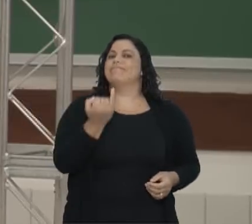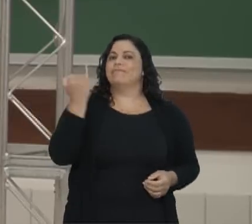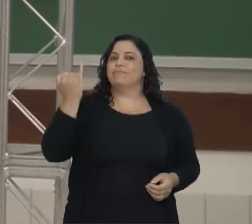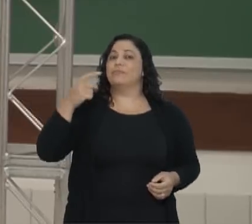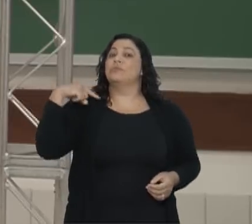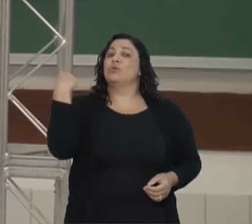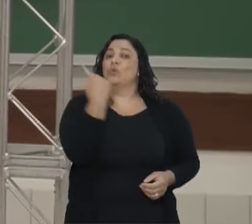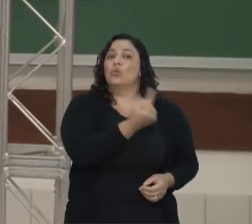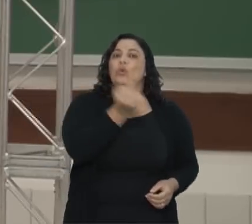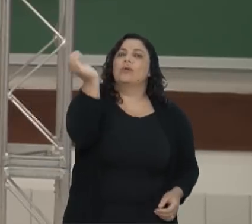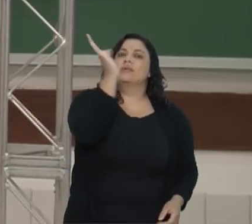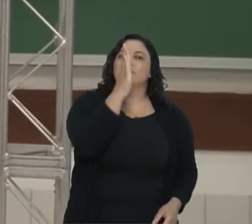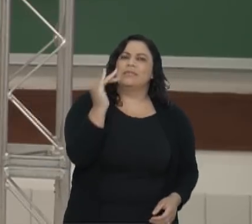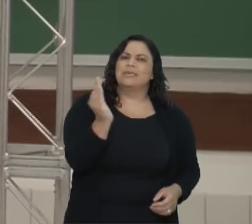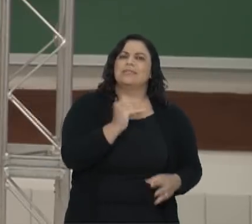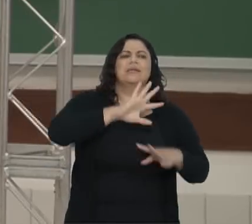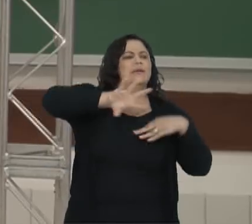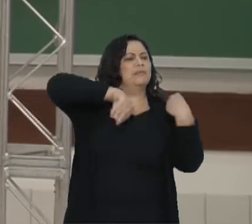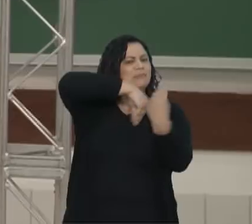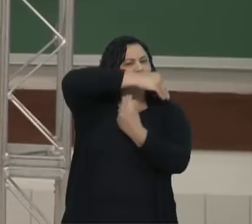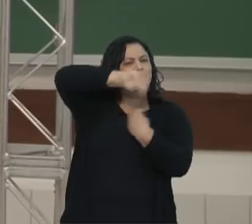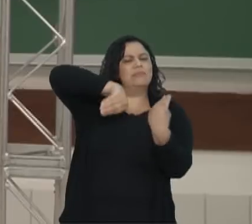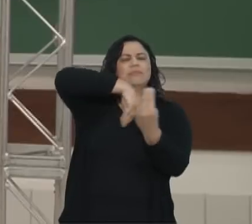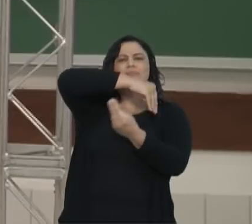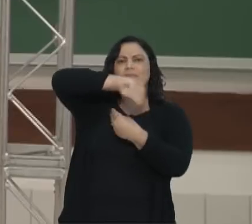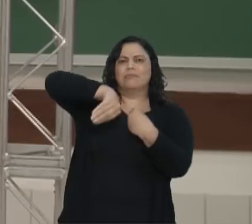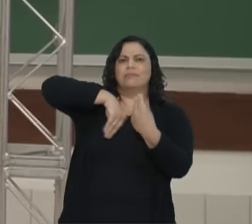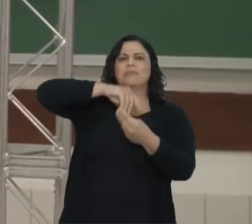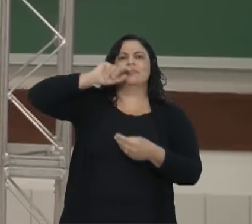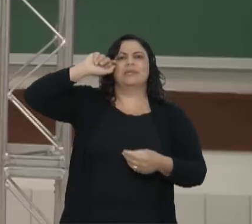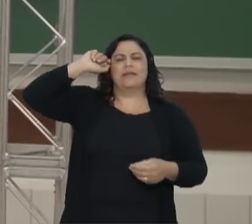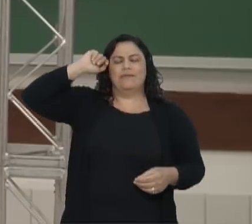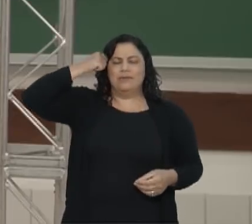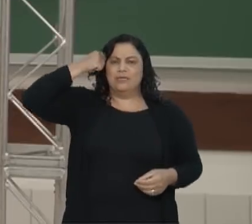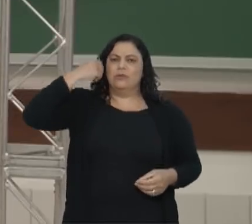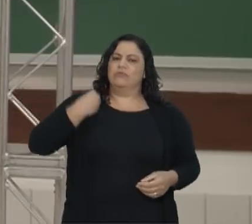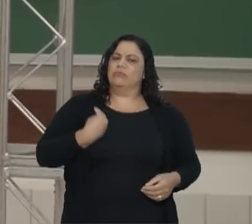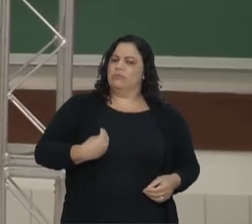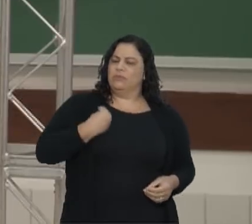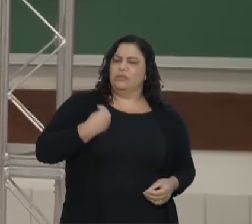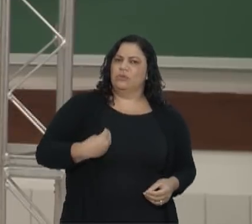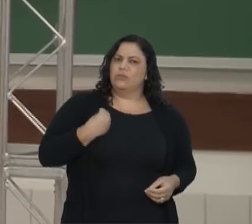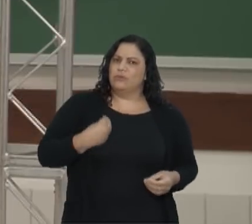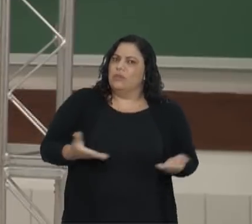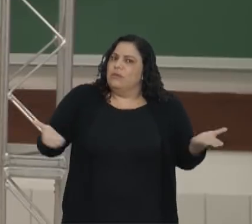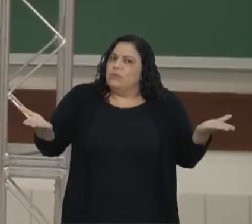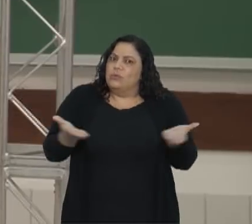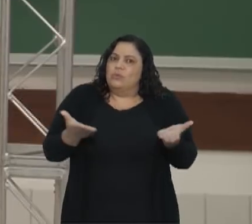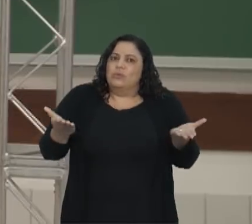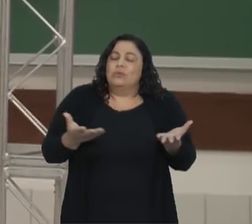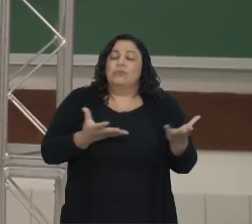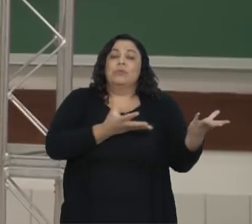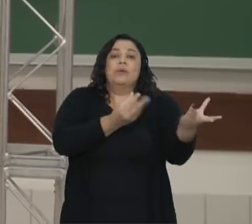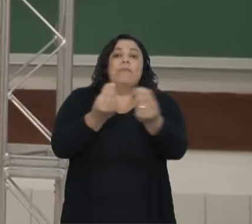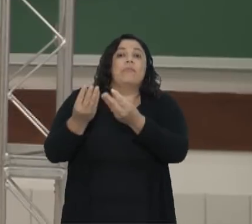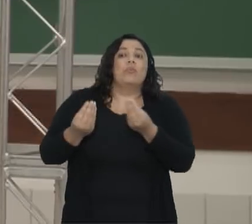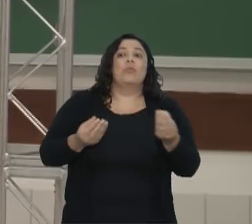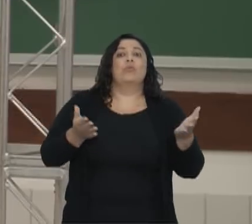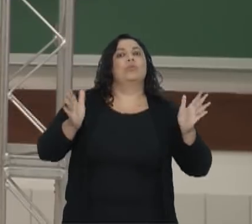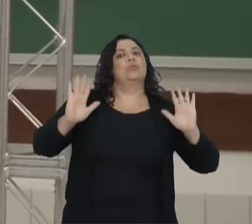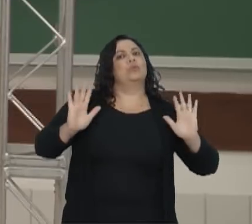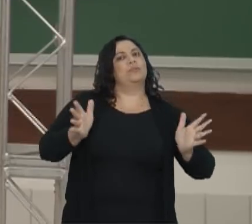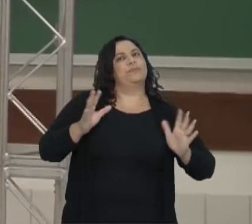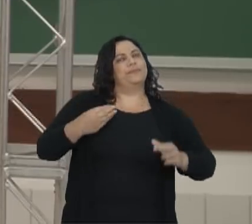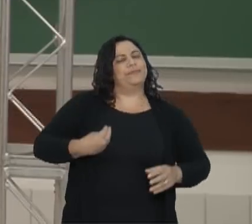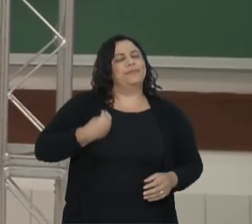um pouco africanos, até pela maneira de nós vivermos hoje, porque muito do que nós vivemos hoje, do que nós